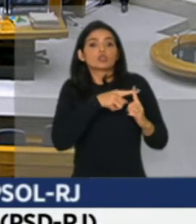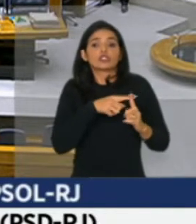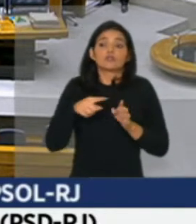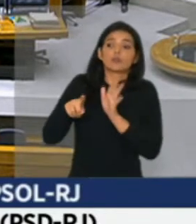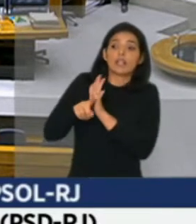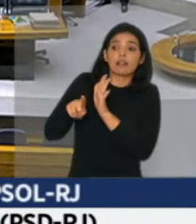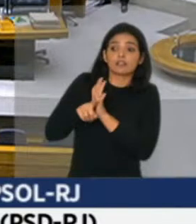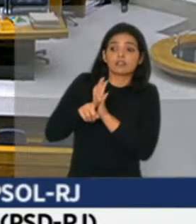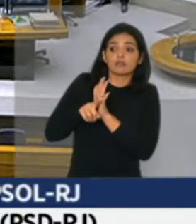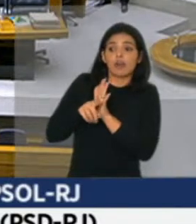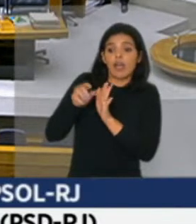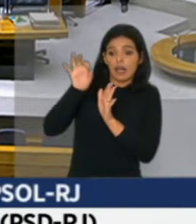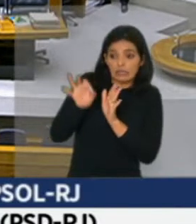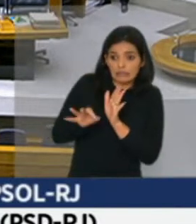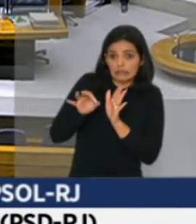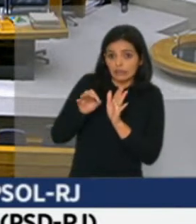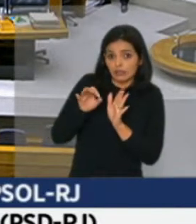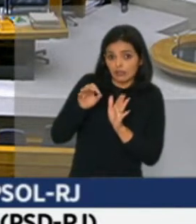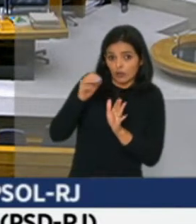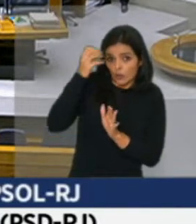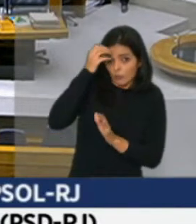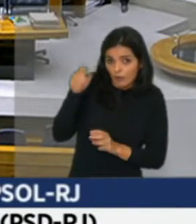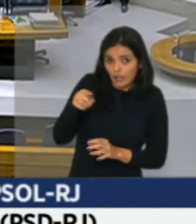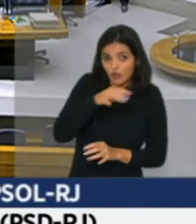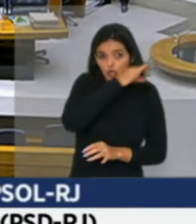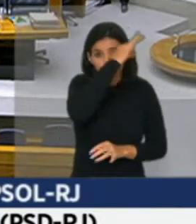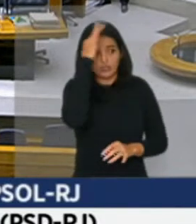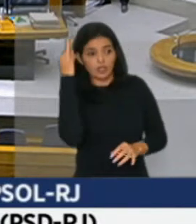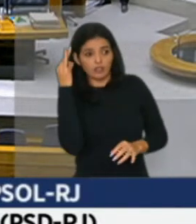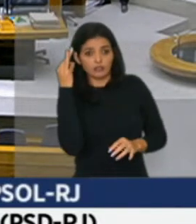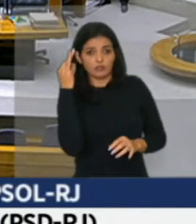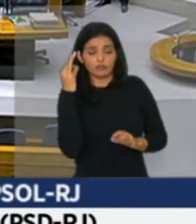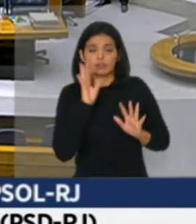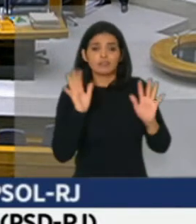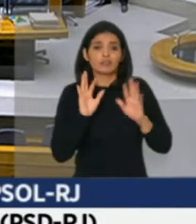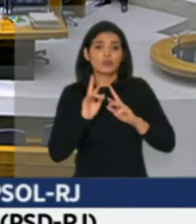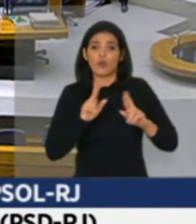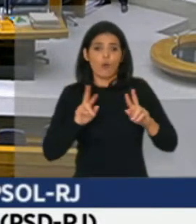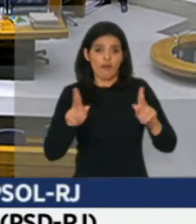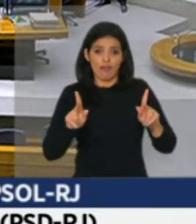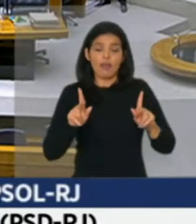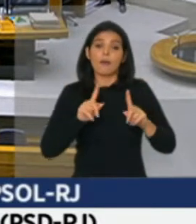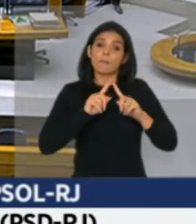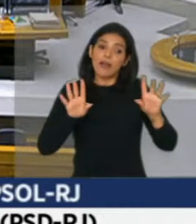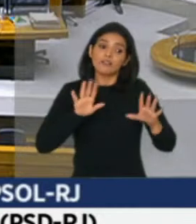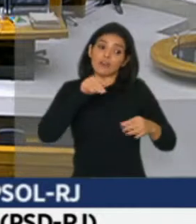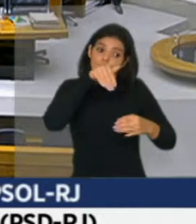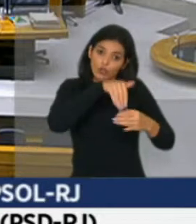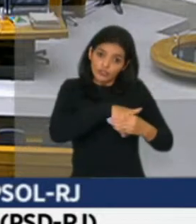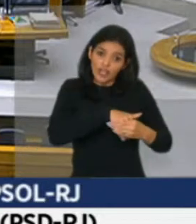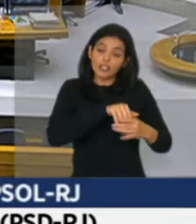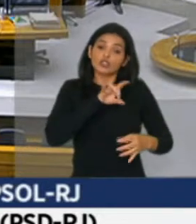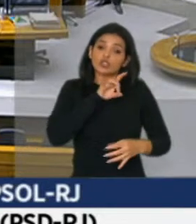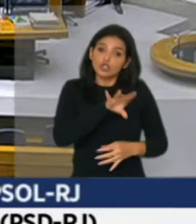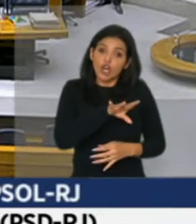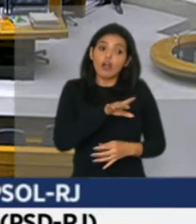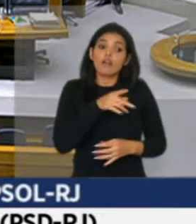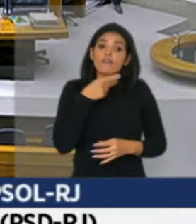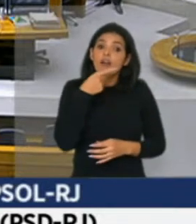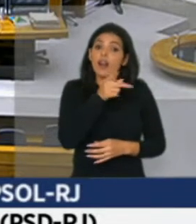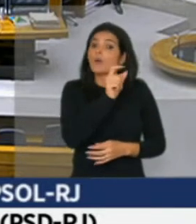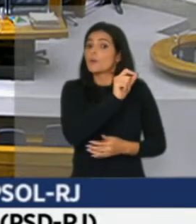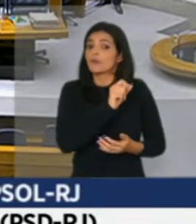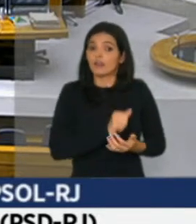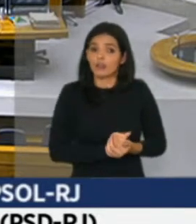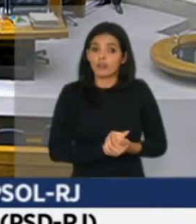negativo sobre a conduta do parlamentar, da parlamentar, mas vai estar exclusivamente dizendo que quem